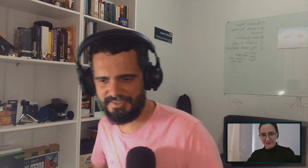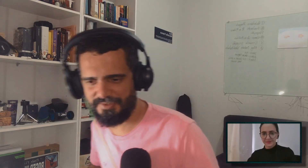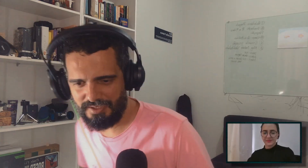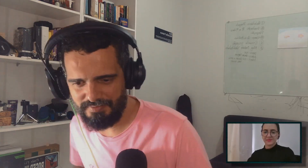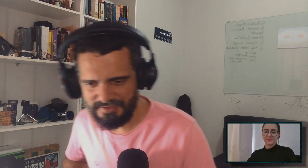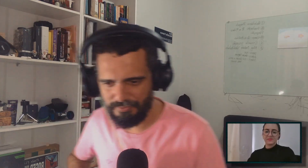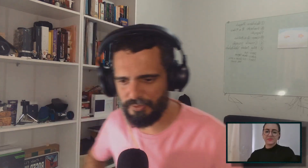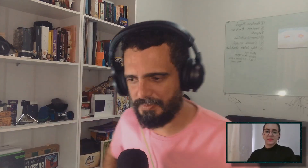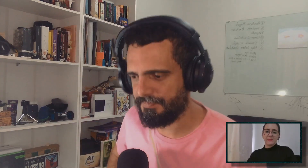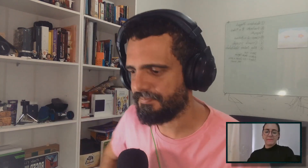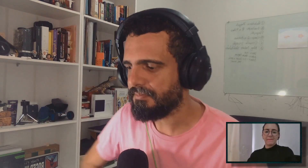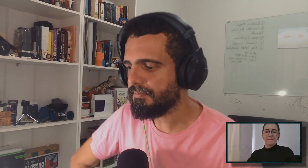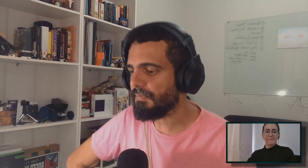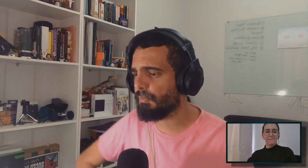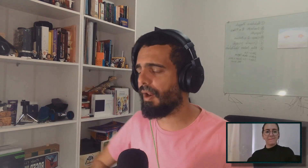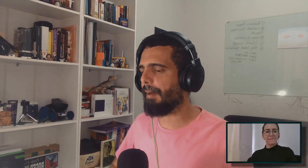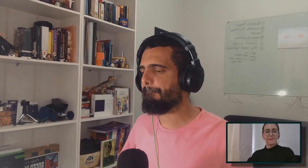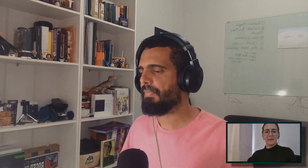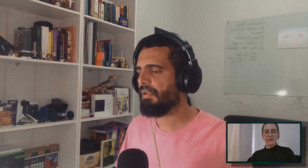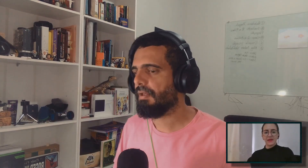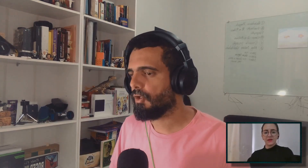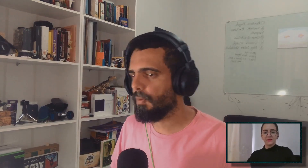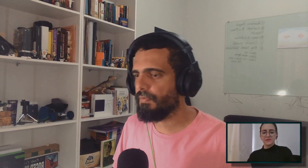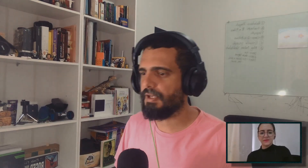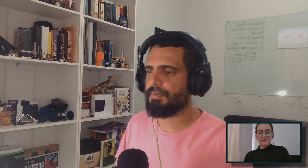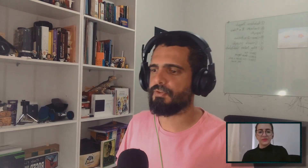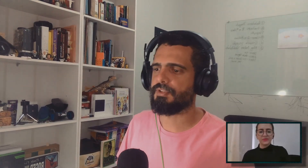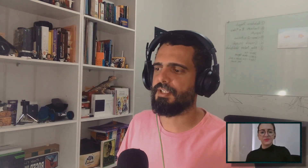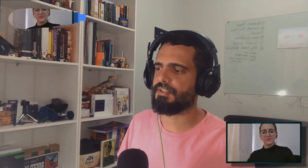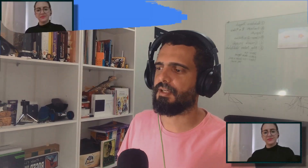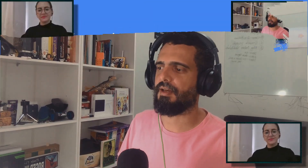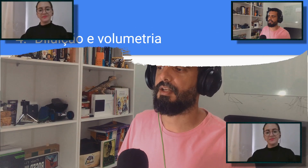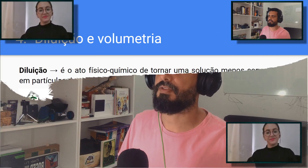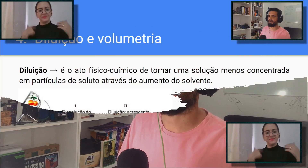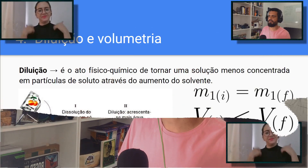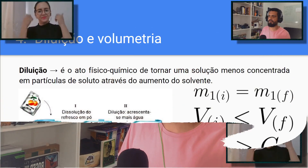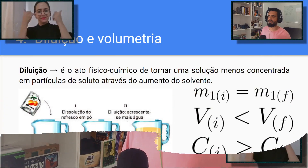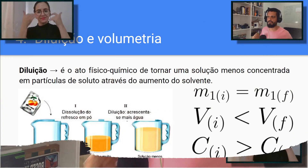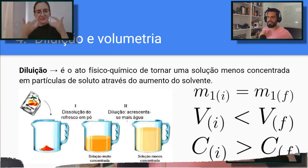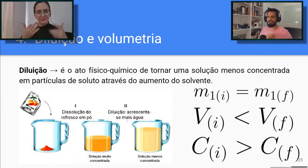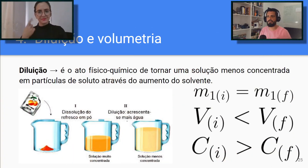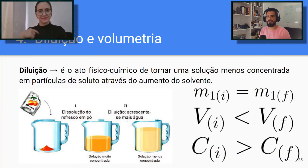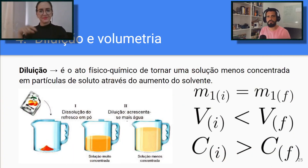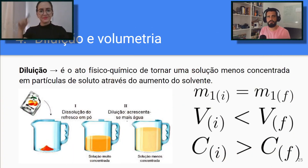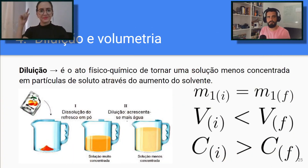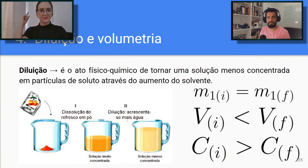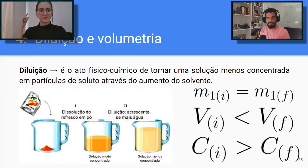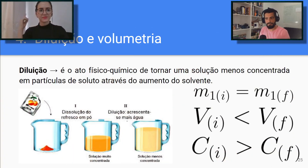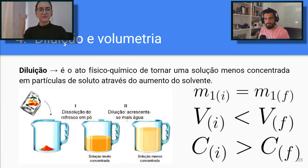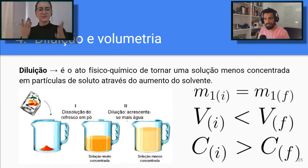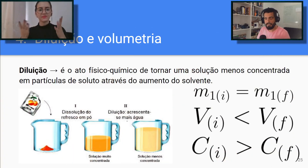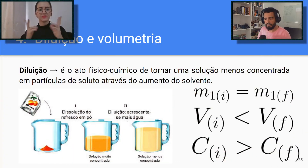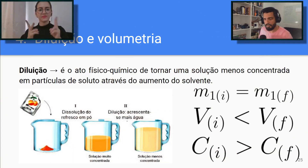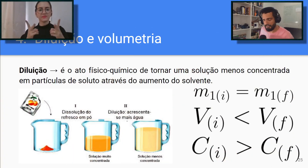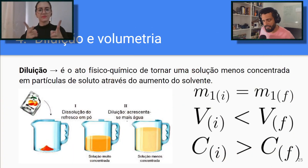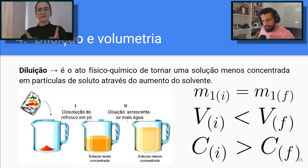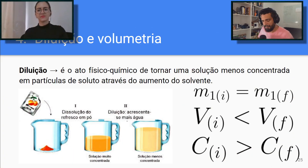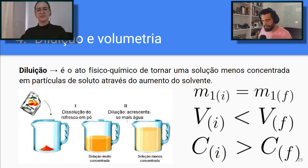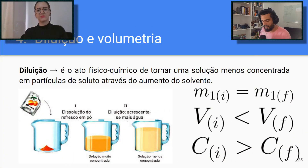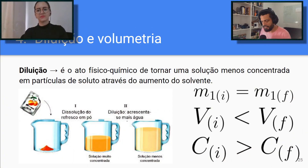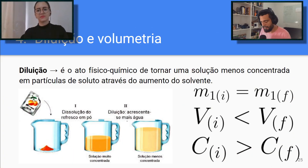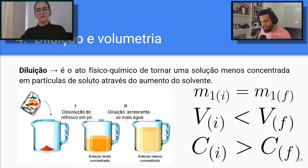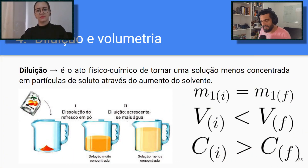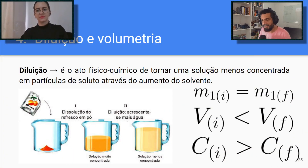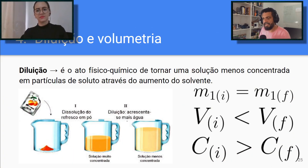Pronto, iniciando gravação, turma. Bora lá. Como eu falei para vocês, a gente vai dar continuidade de lição em volumetria, só que